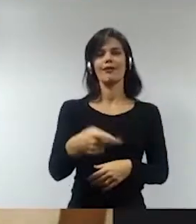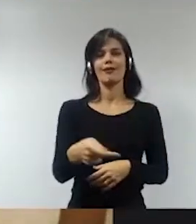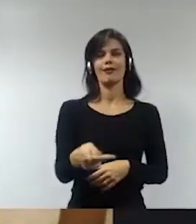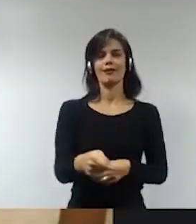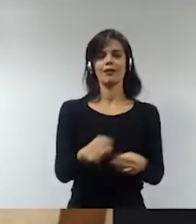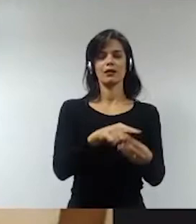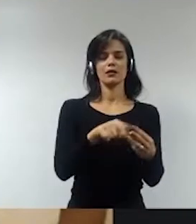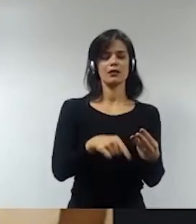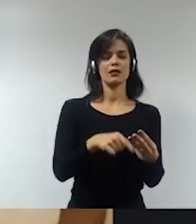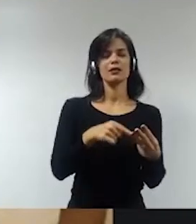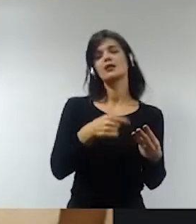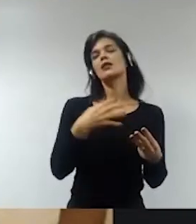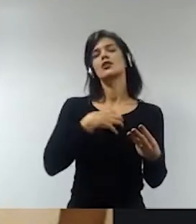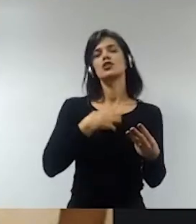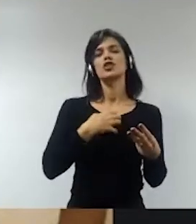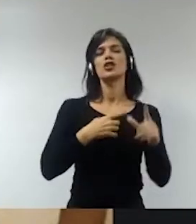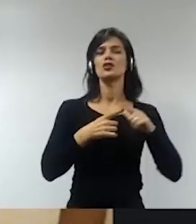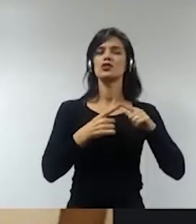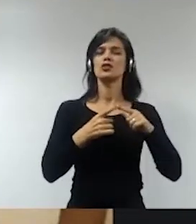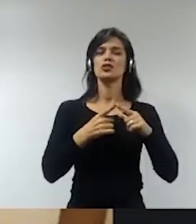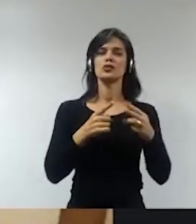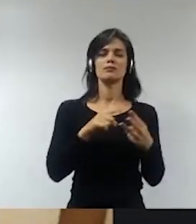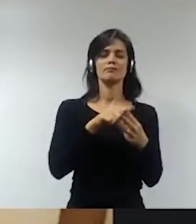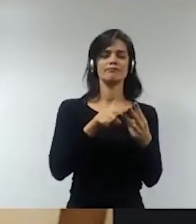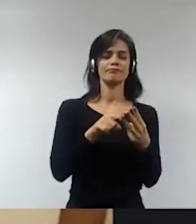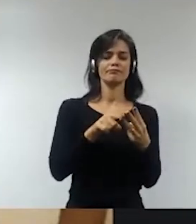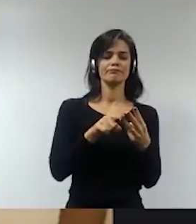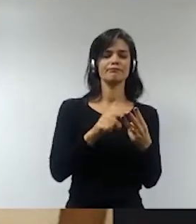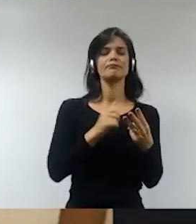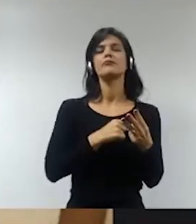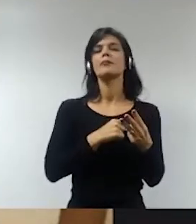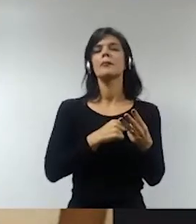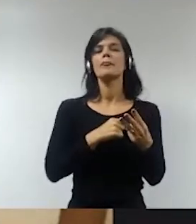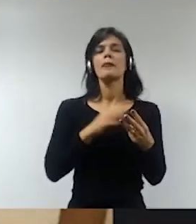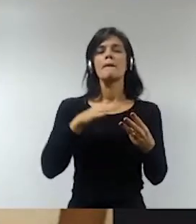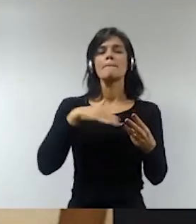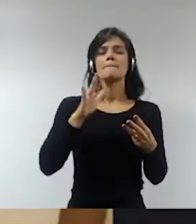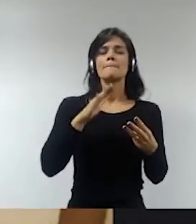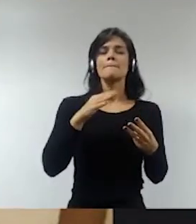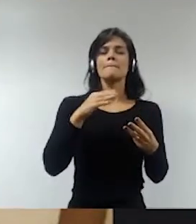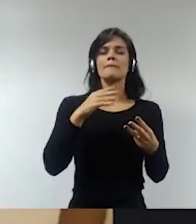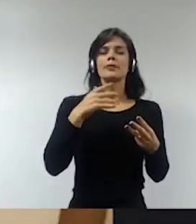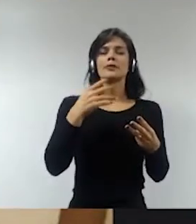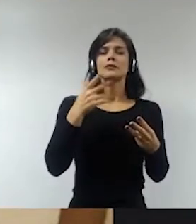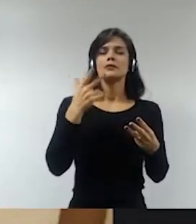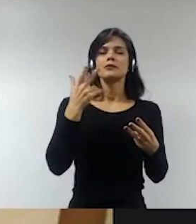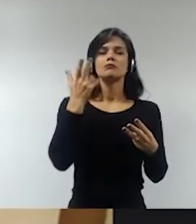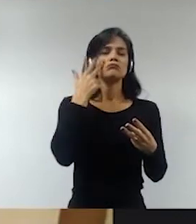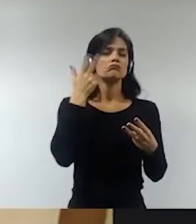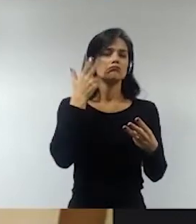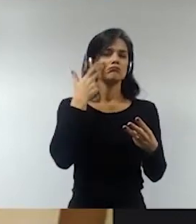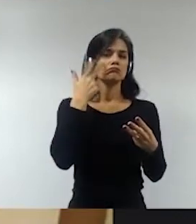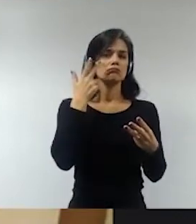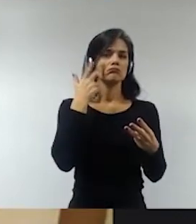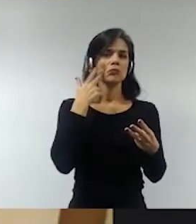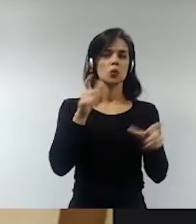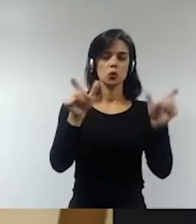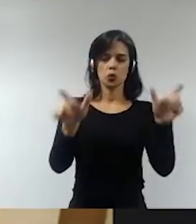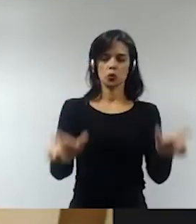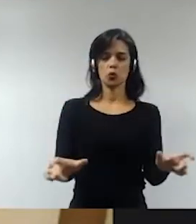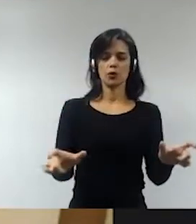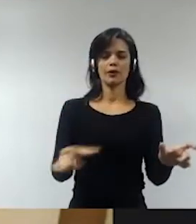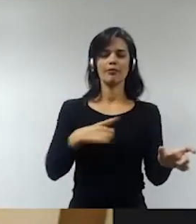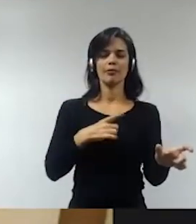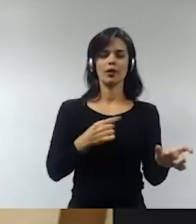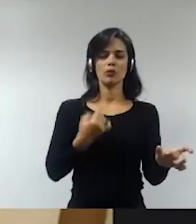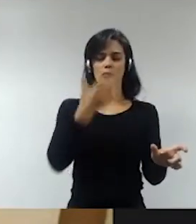3 formas mais comuns, né, a negociação, a conciliação e a mediação, você permite às partes, através de um facilitador